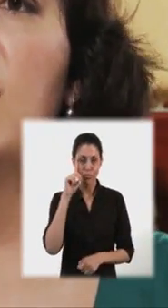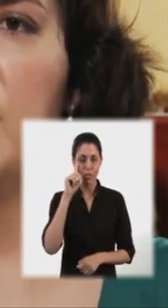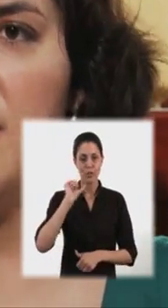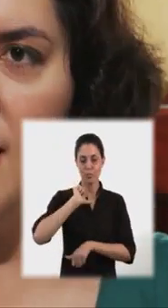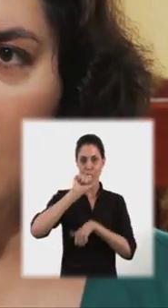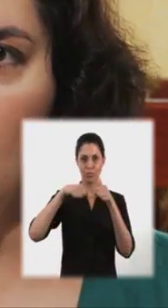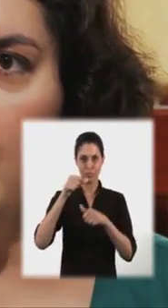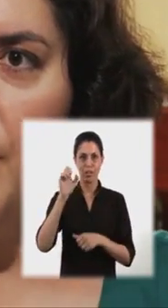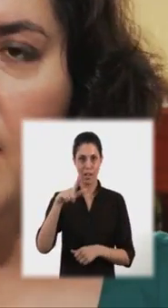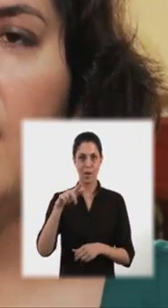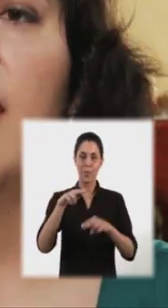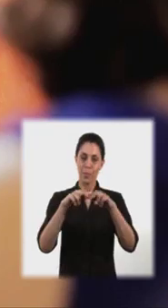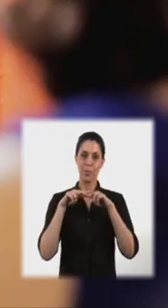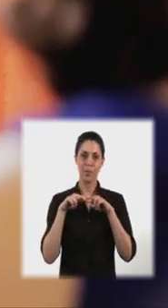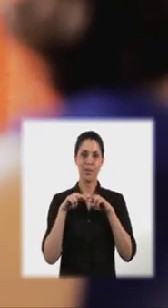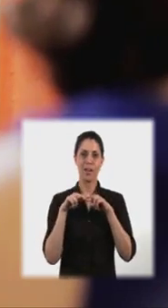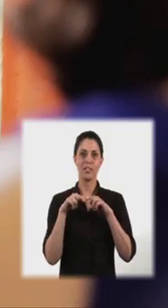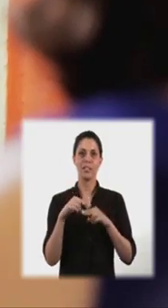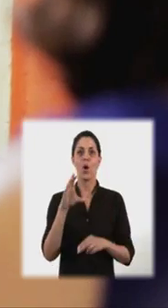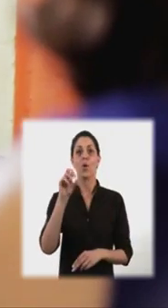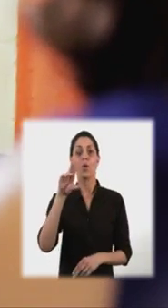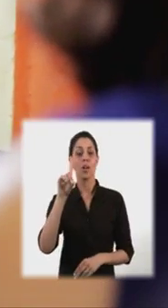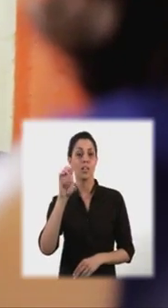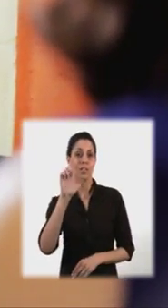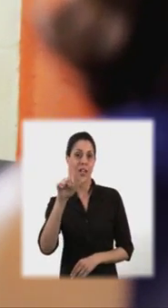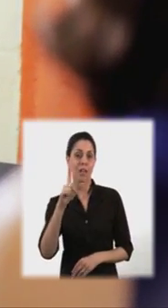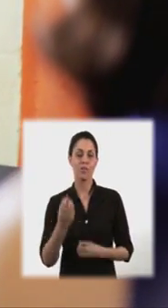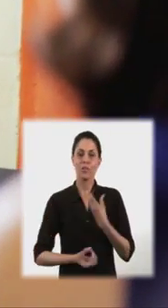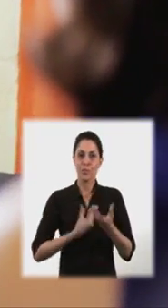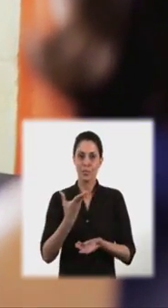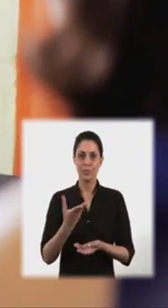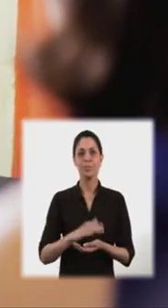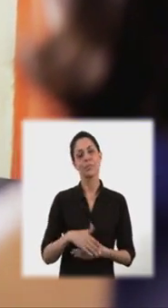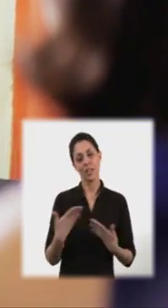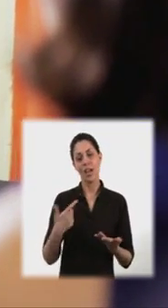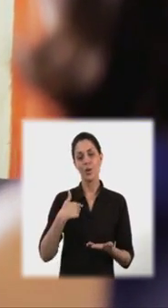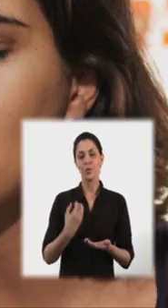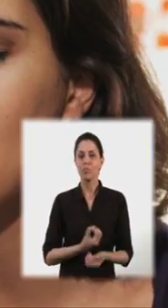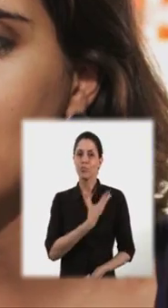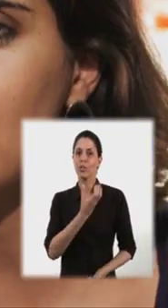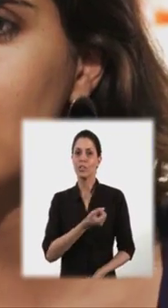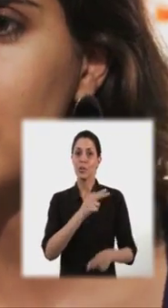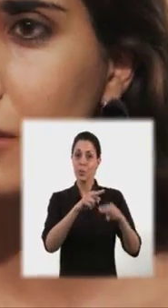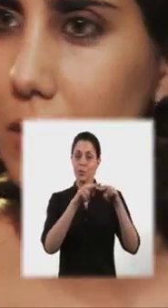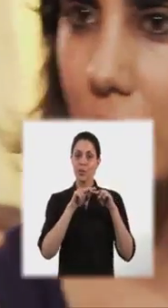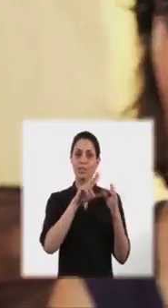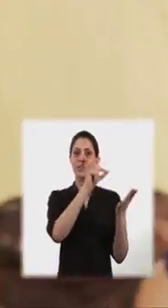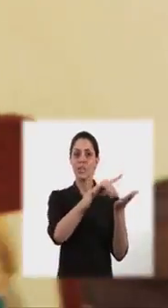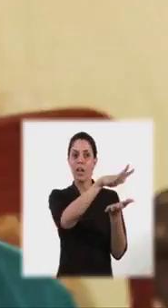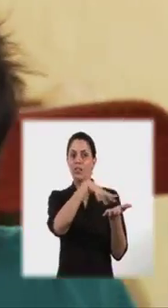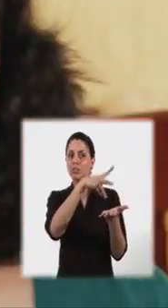maneira como você vai expressar aquilo. Eu desenvolvo a poesia a partir da oralidade mesmo, popular, da expressão. Gostaria muito